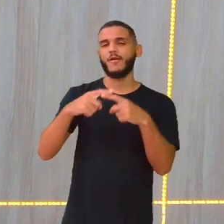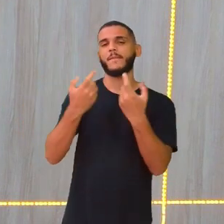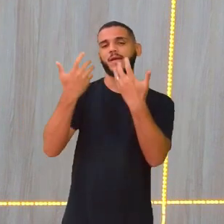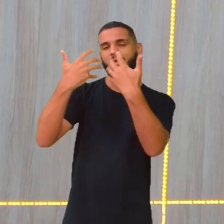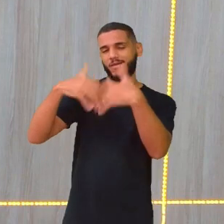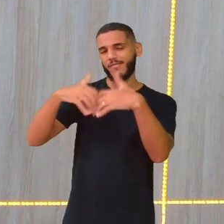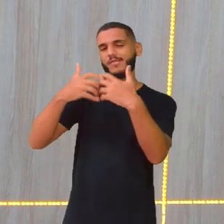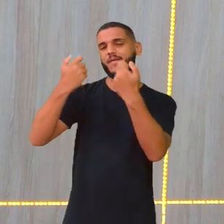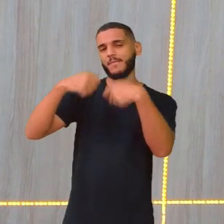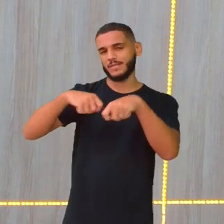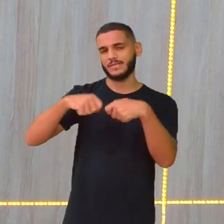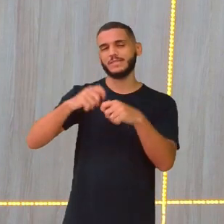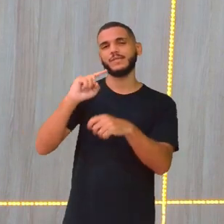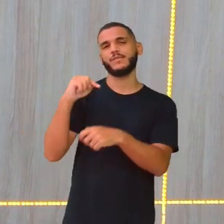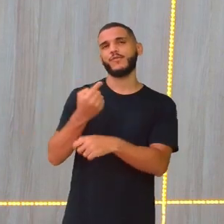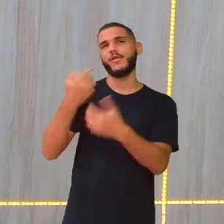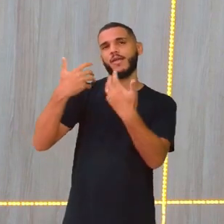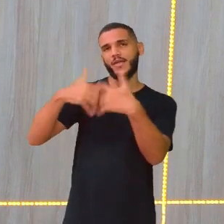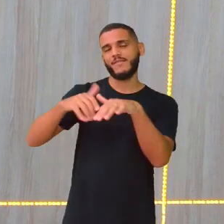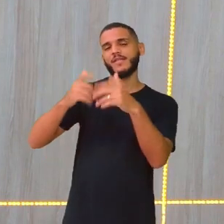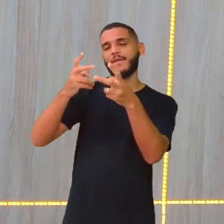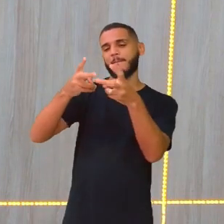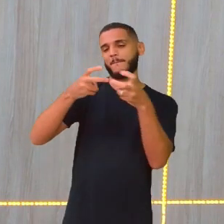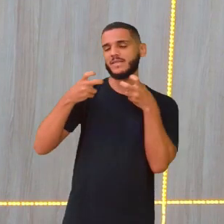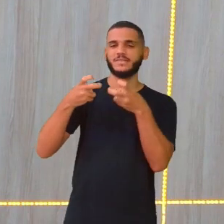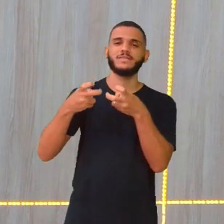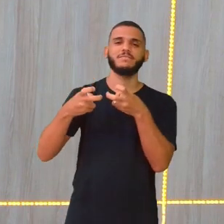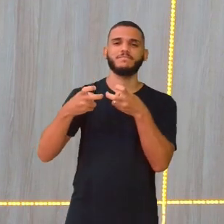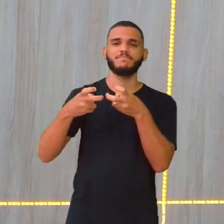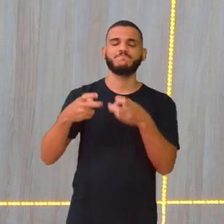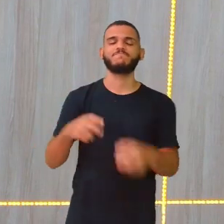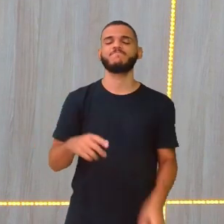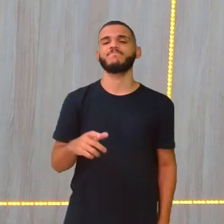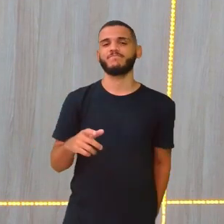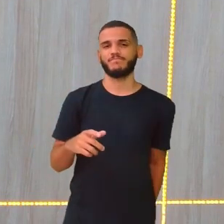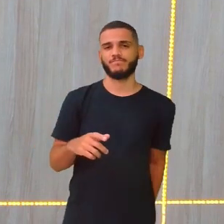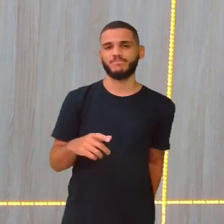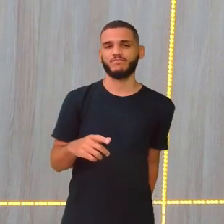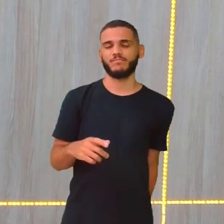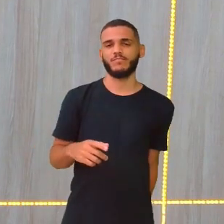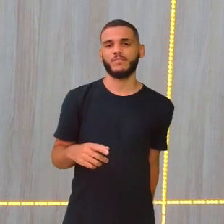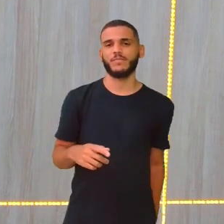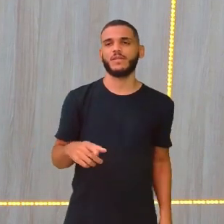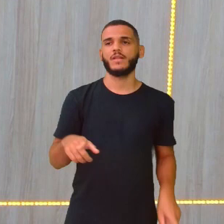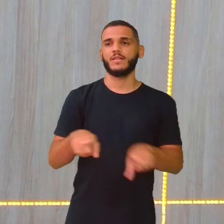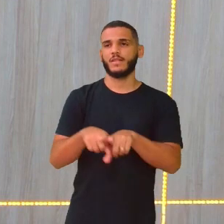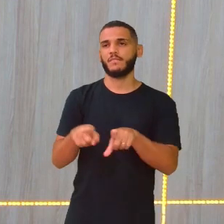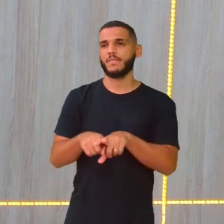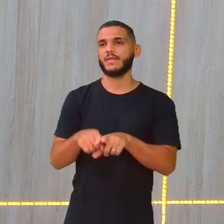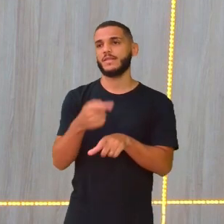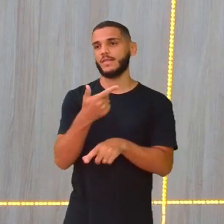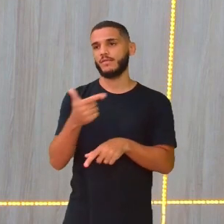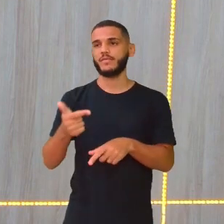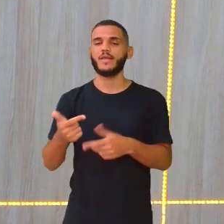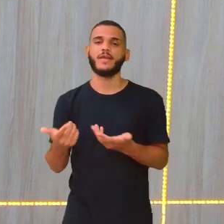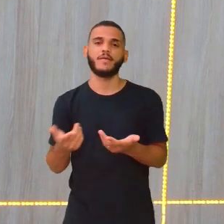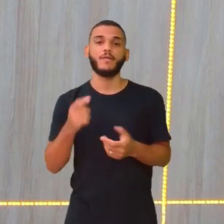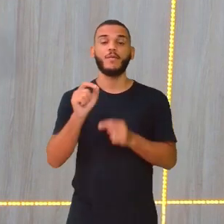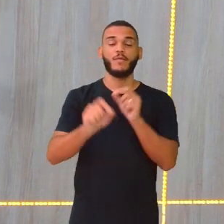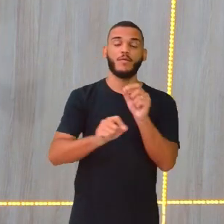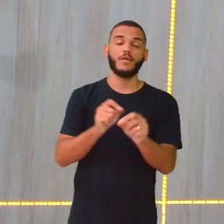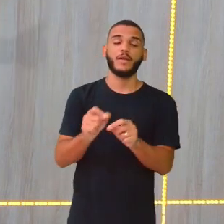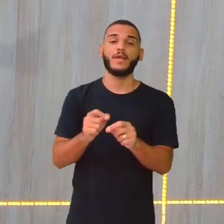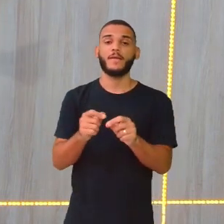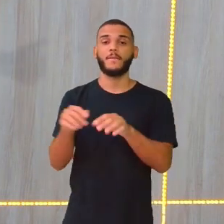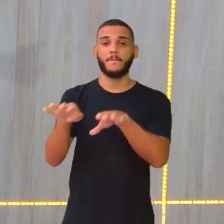reflita. Porque quando a gente reflete, a gente consegue perceber e a gente vai rompendo com esses padrões, tá? A gente tem, claro, o